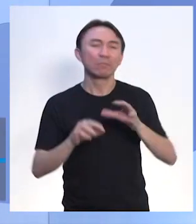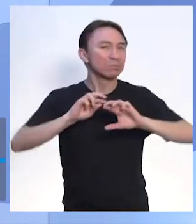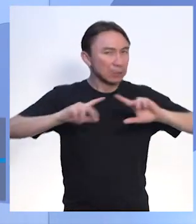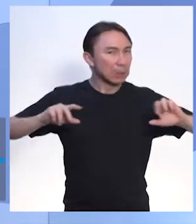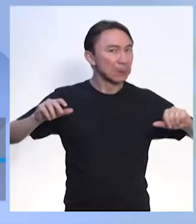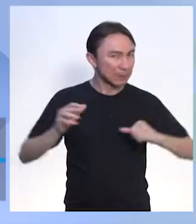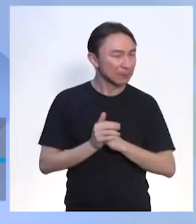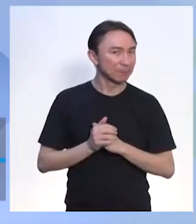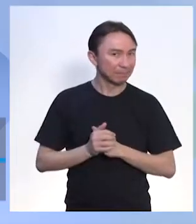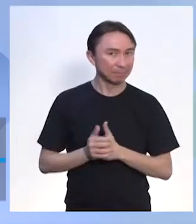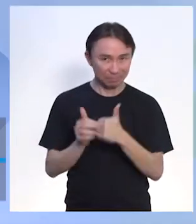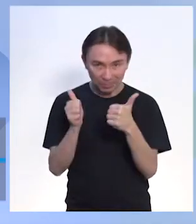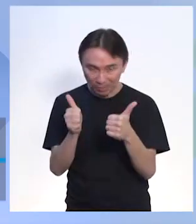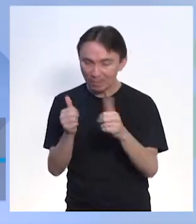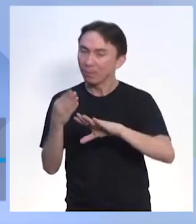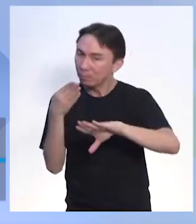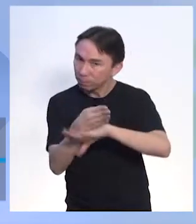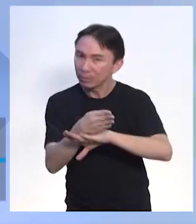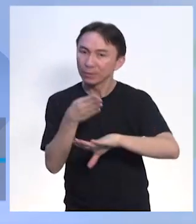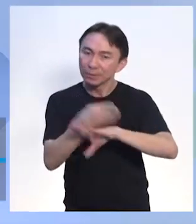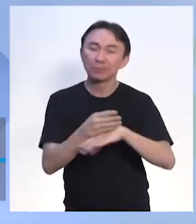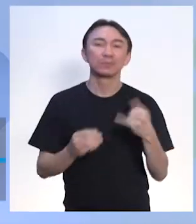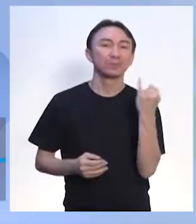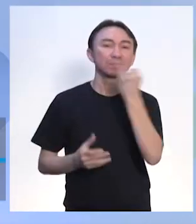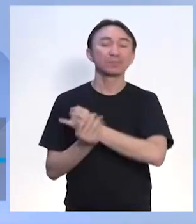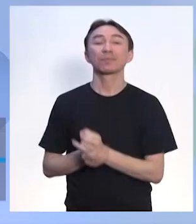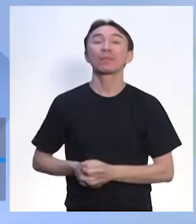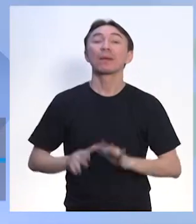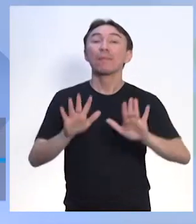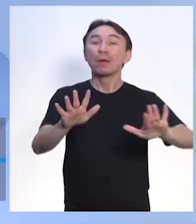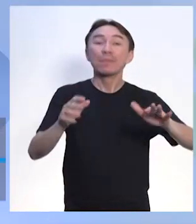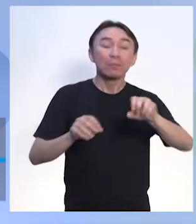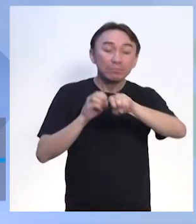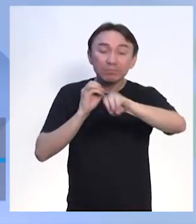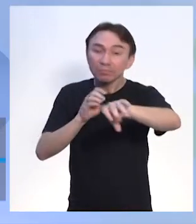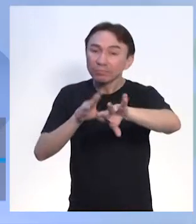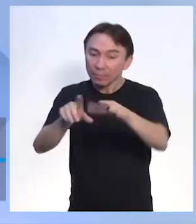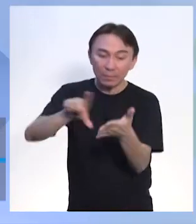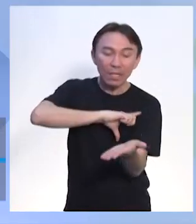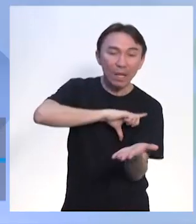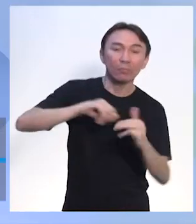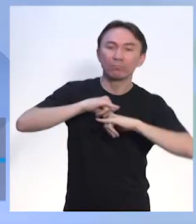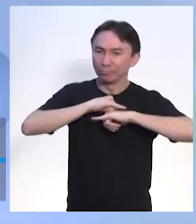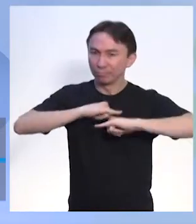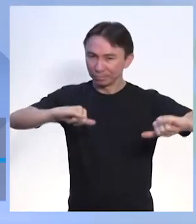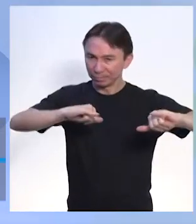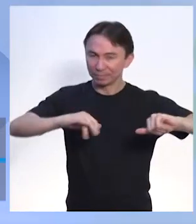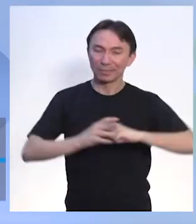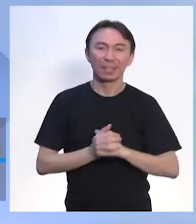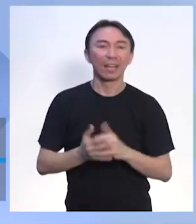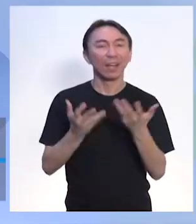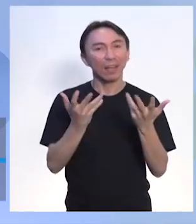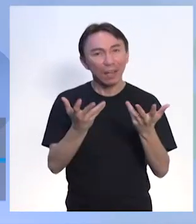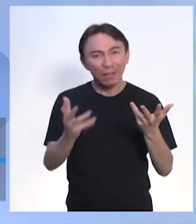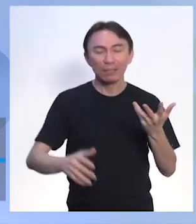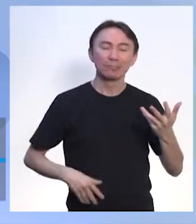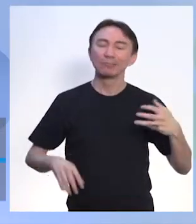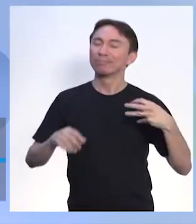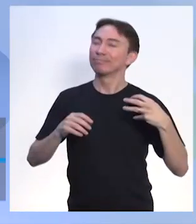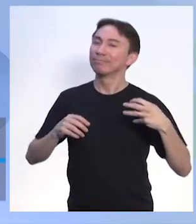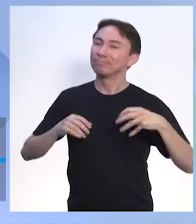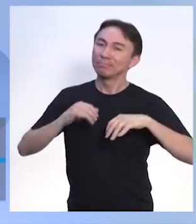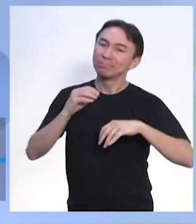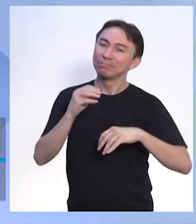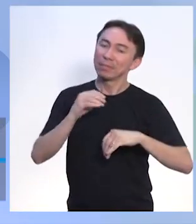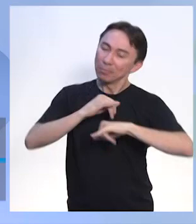mesmo. Antes, eu tenho um recadinho, eu gostaria de mandar um abraço para todos, né, que sempre participam aqui